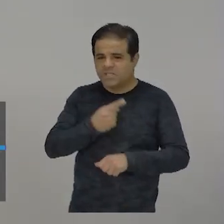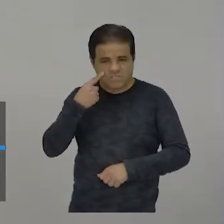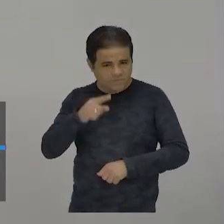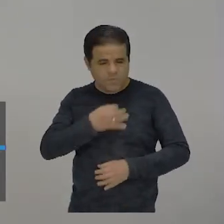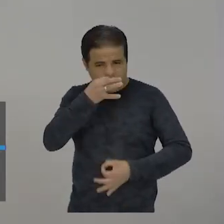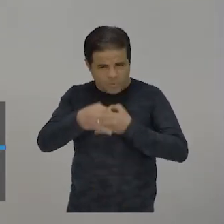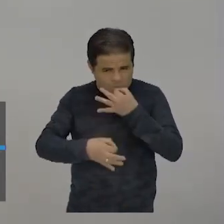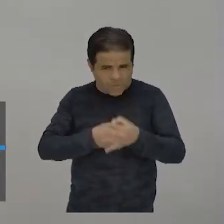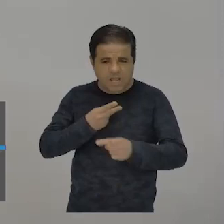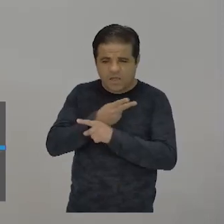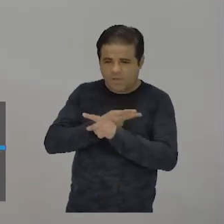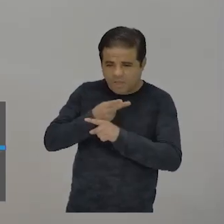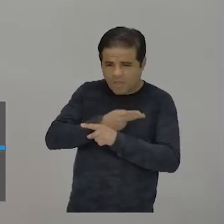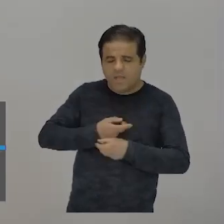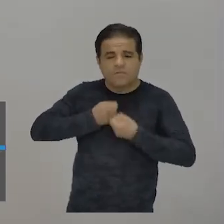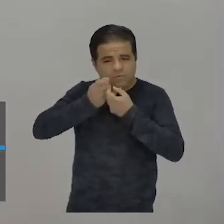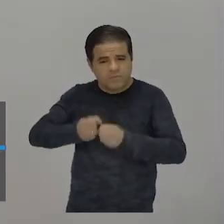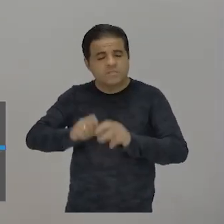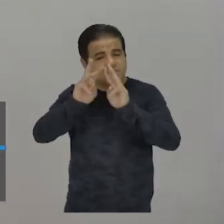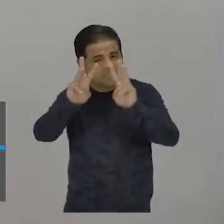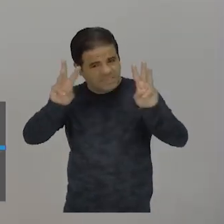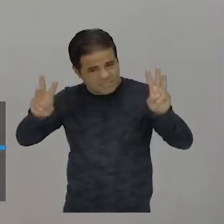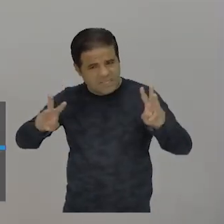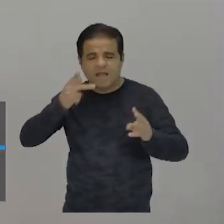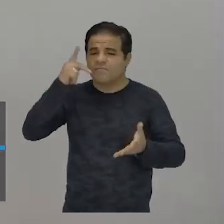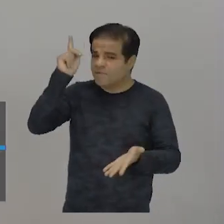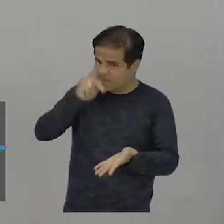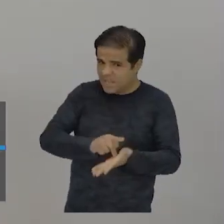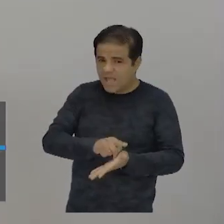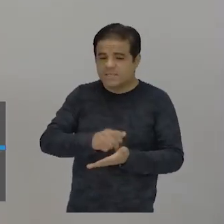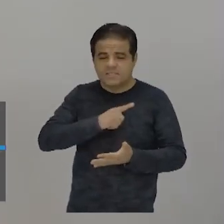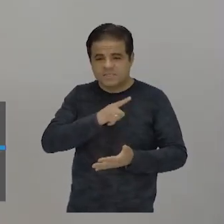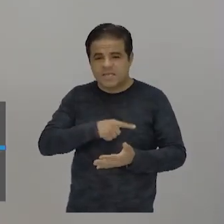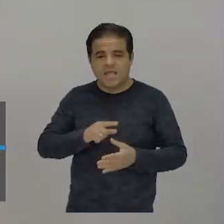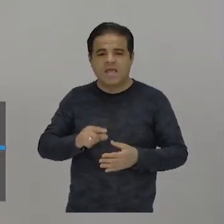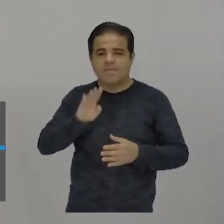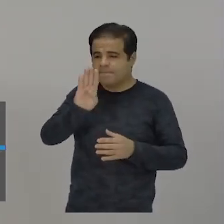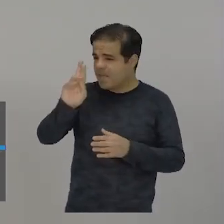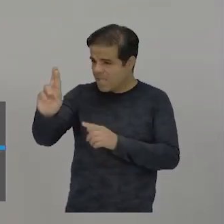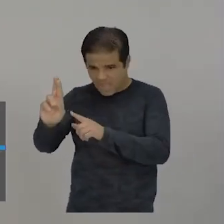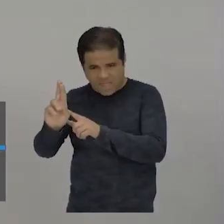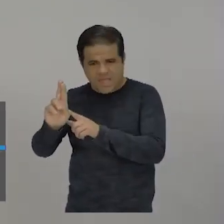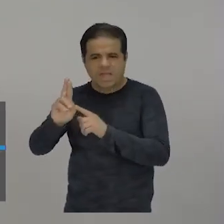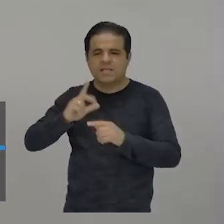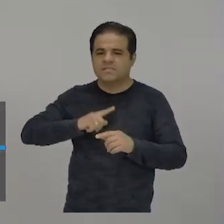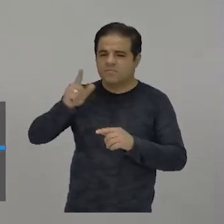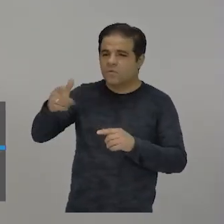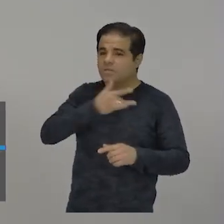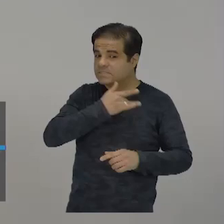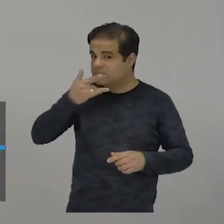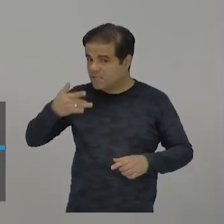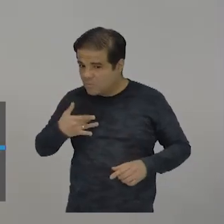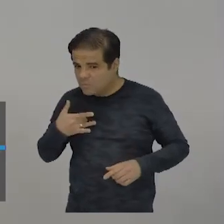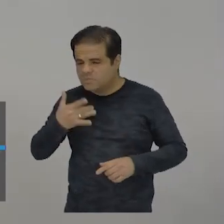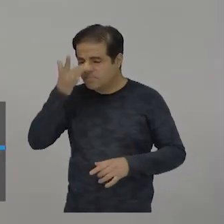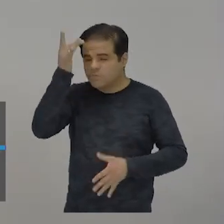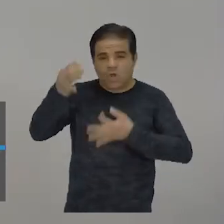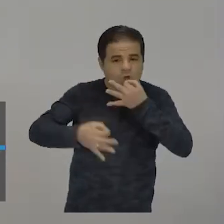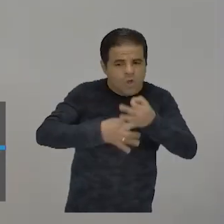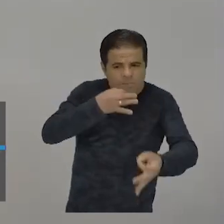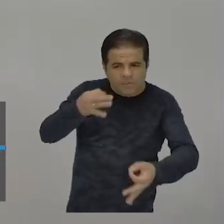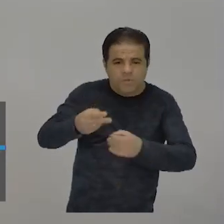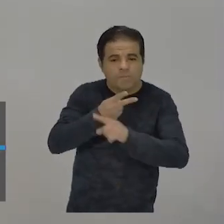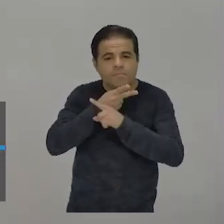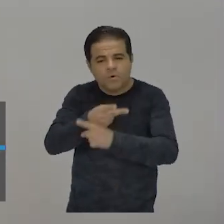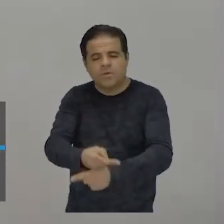procurar as informações em sites fidedignos, até falamos assim, aqueles que tem lá no final BR, por exemplo, se for sobre saúde, que alguém comentou aí,